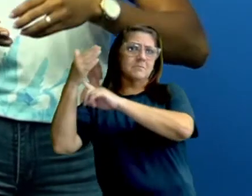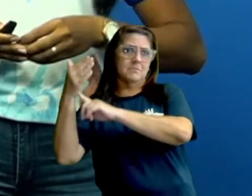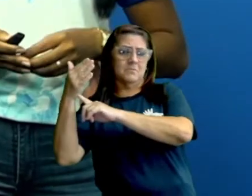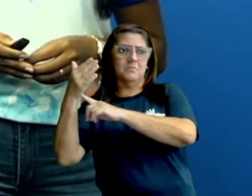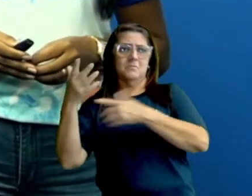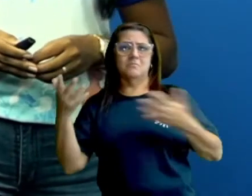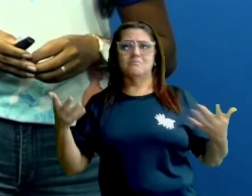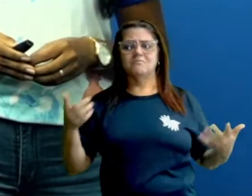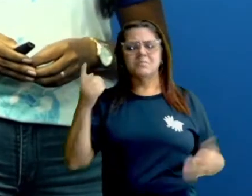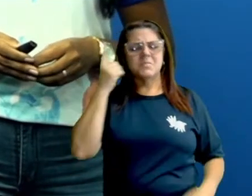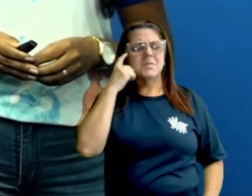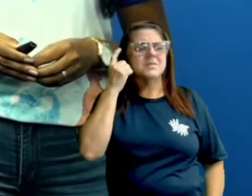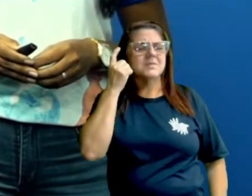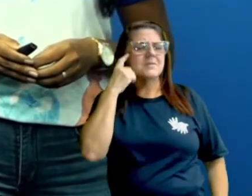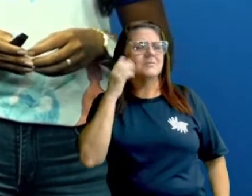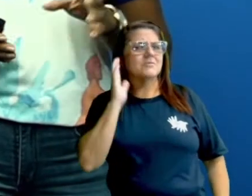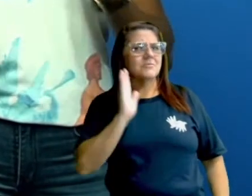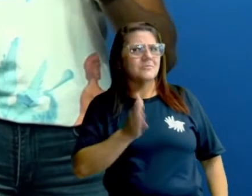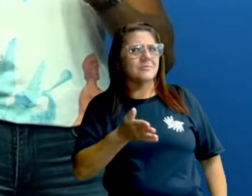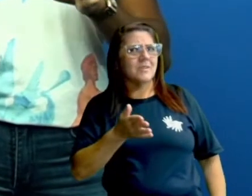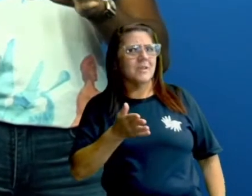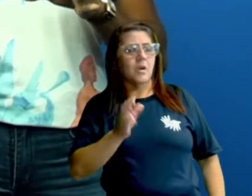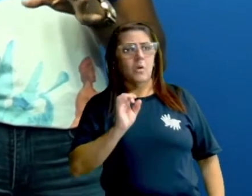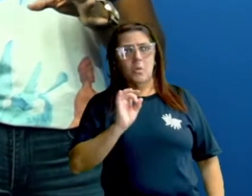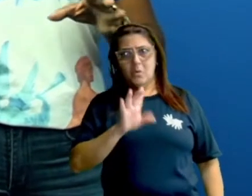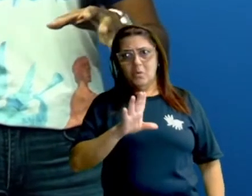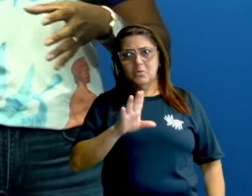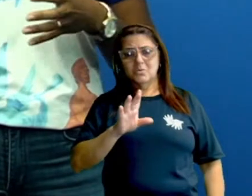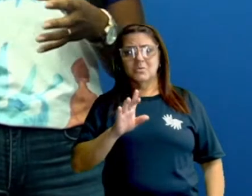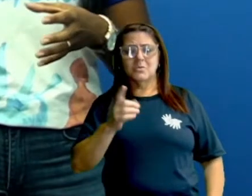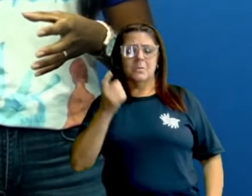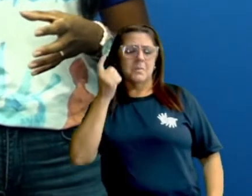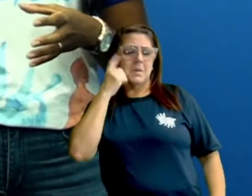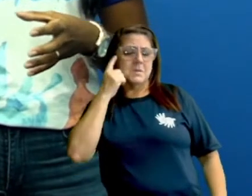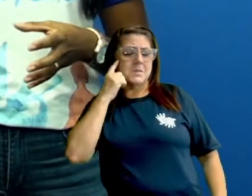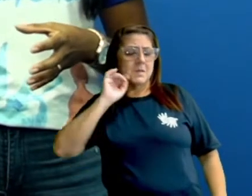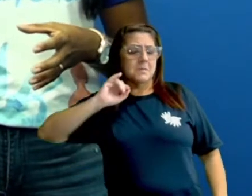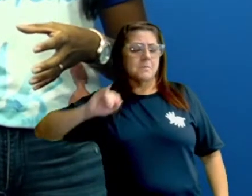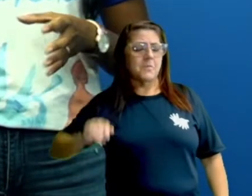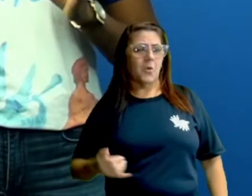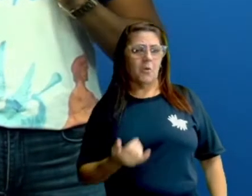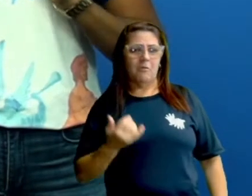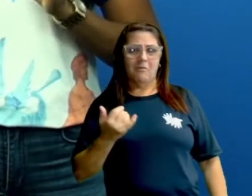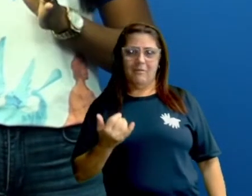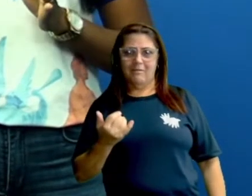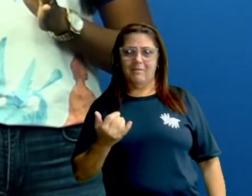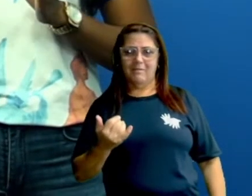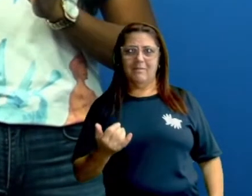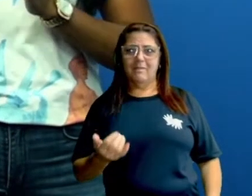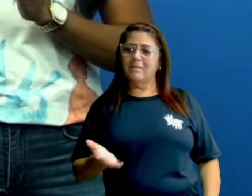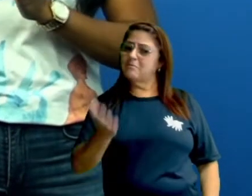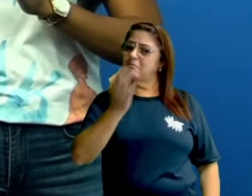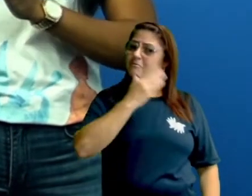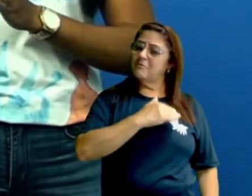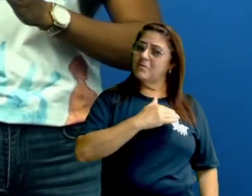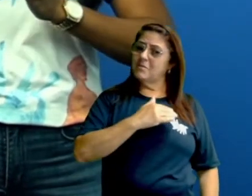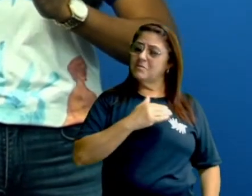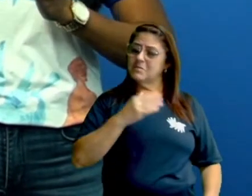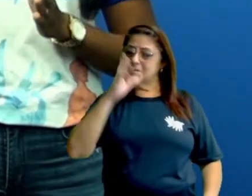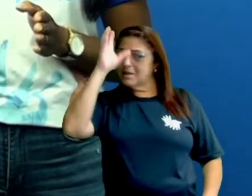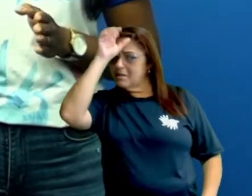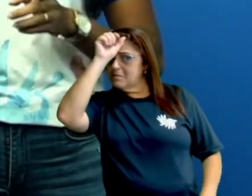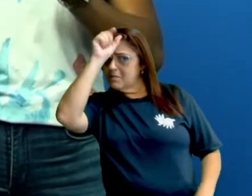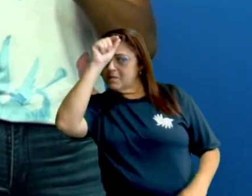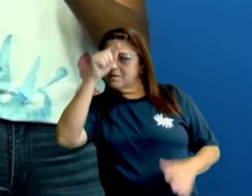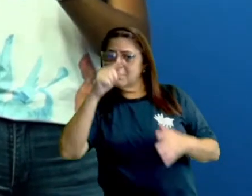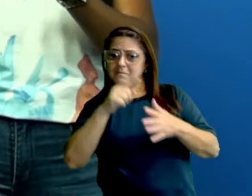Será que você já parou para pensar nisso? Ou você só parou para pensar em aproveitar ao máximo? Vamos ver como é que funciona